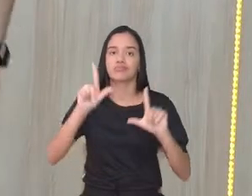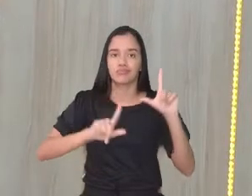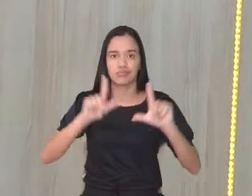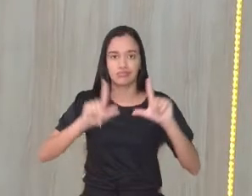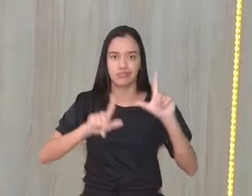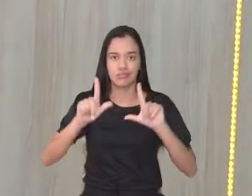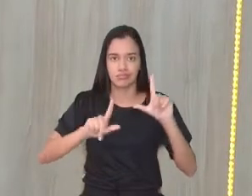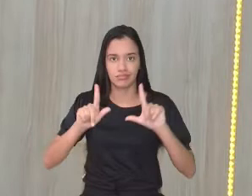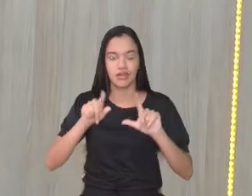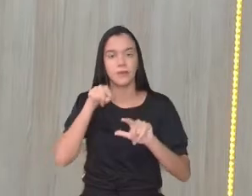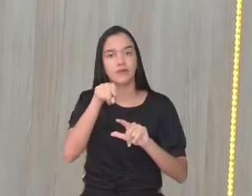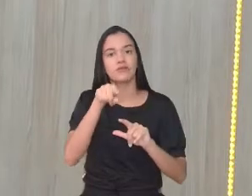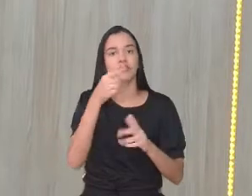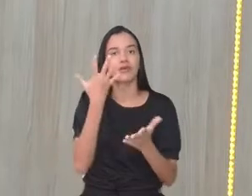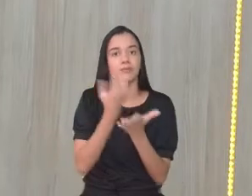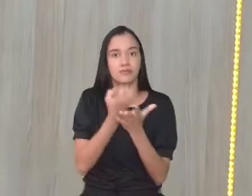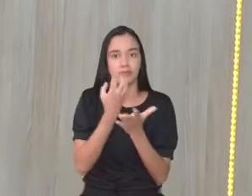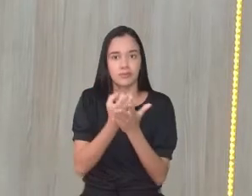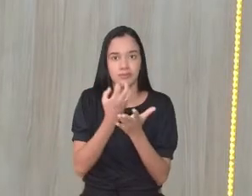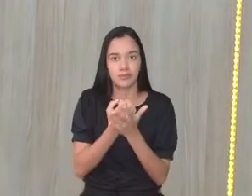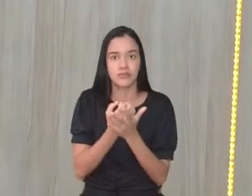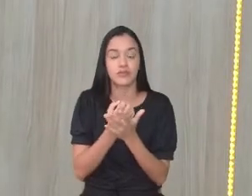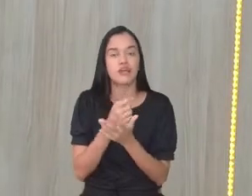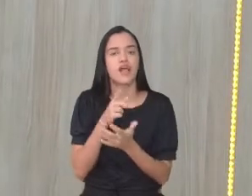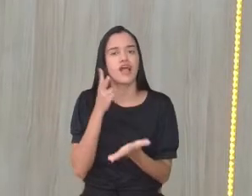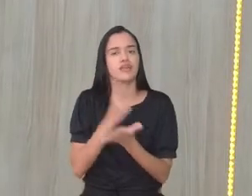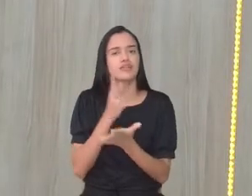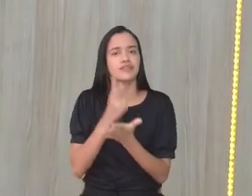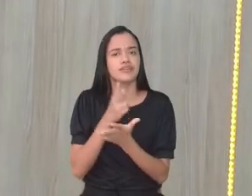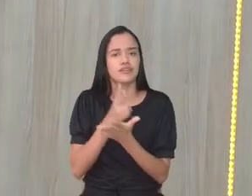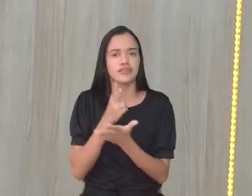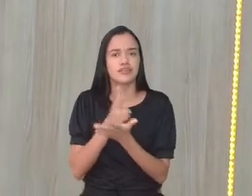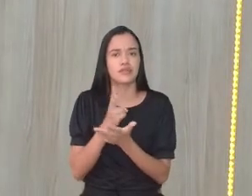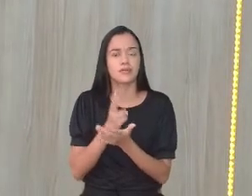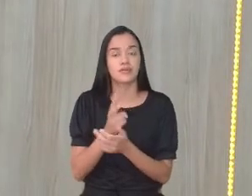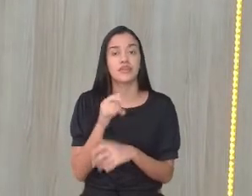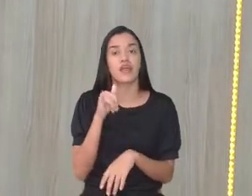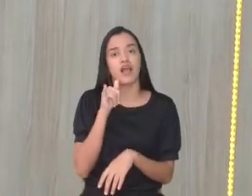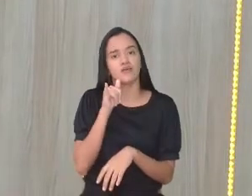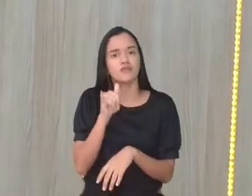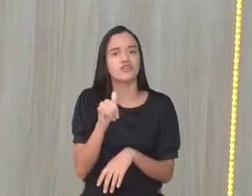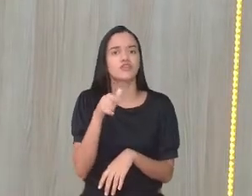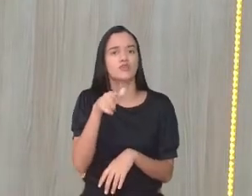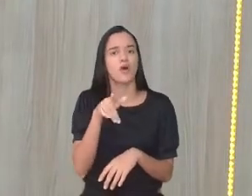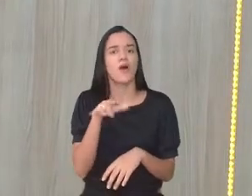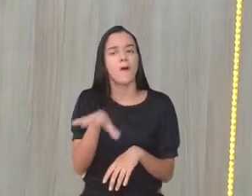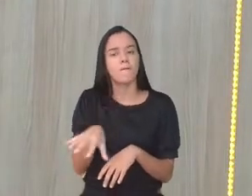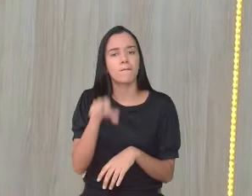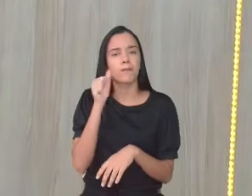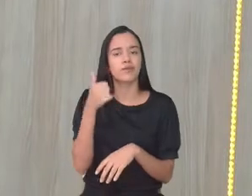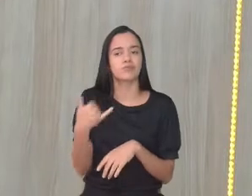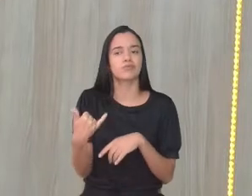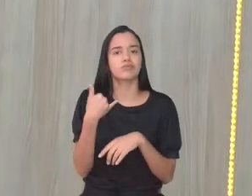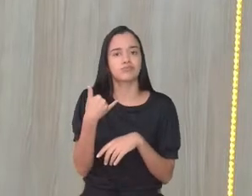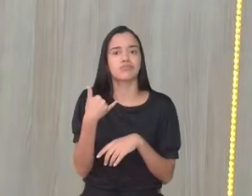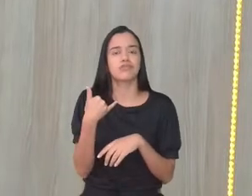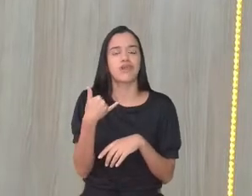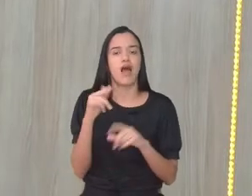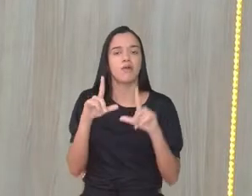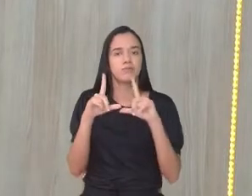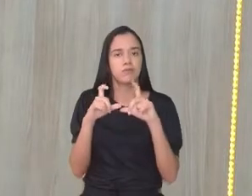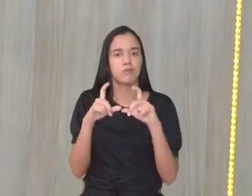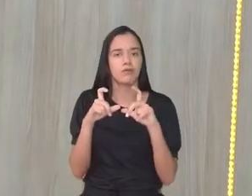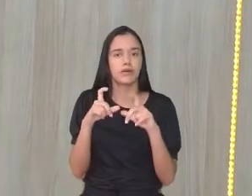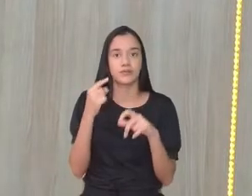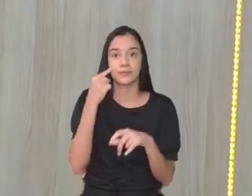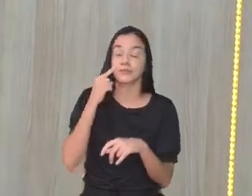certo? Para você fazer o download do aplicativo. Então, como eu sempre aviso para você, pega seu celular, abre na câmera e